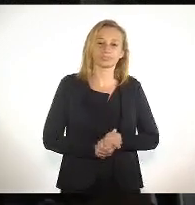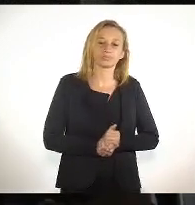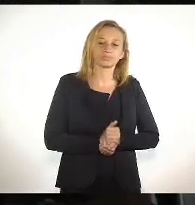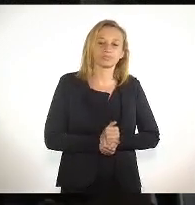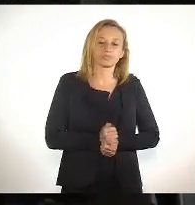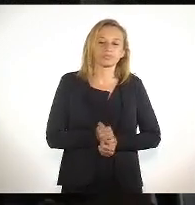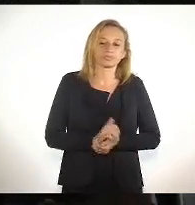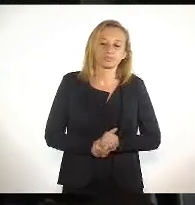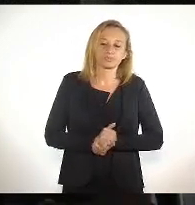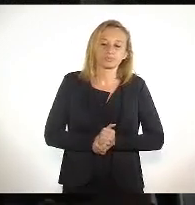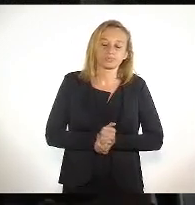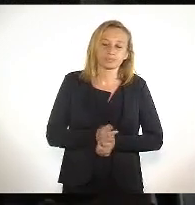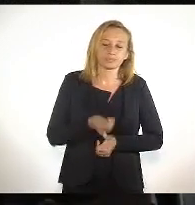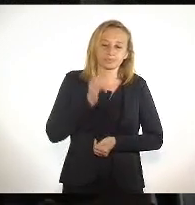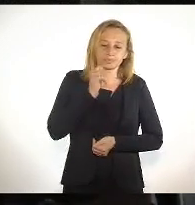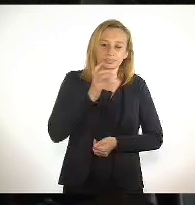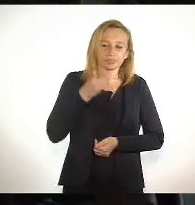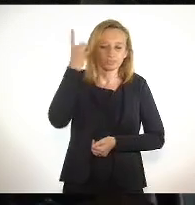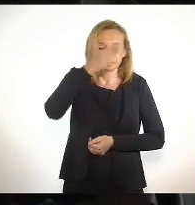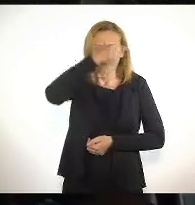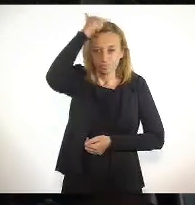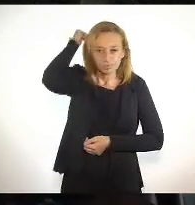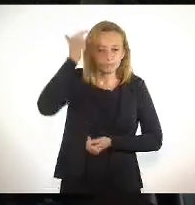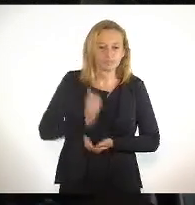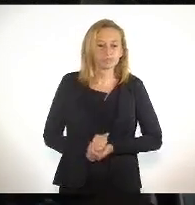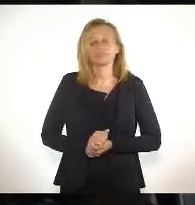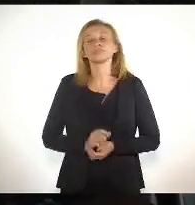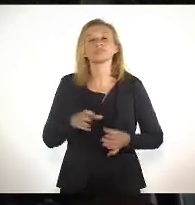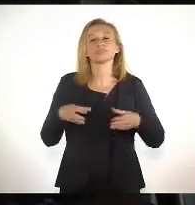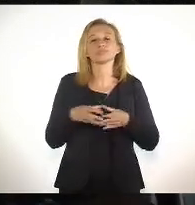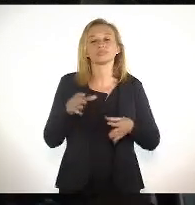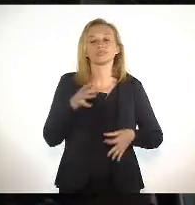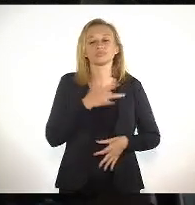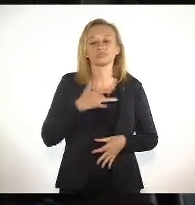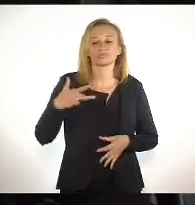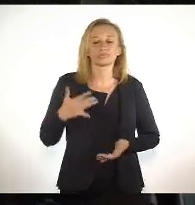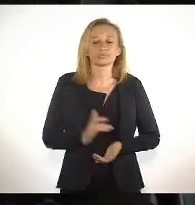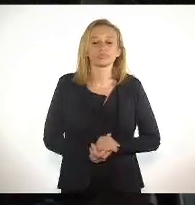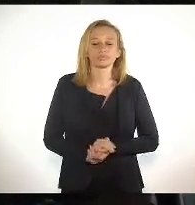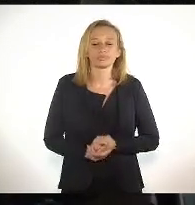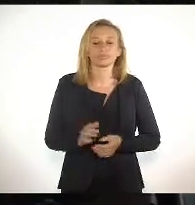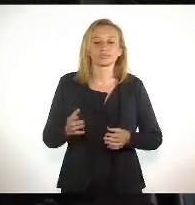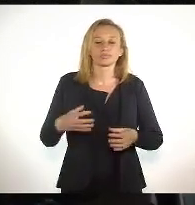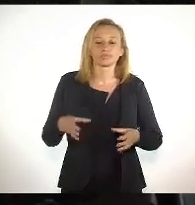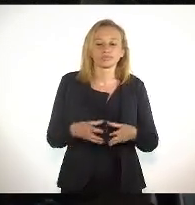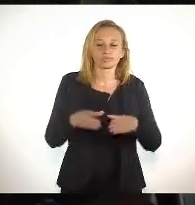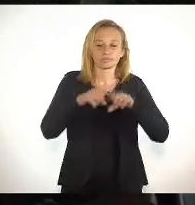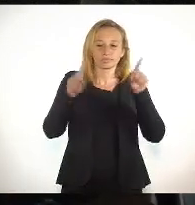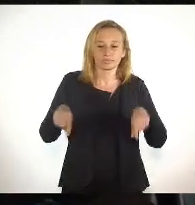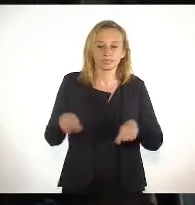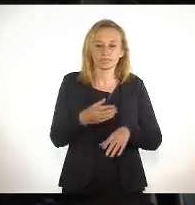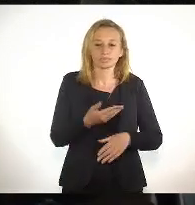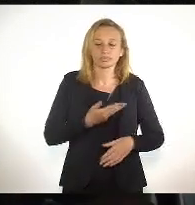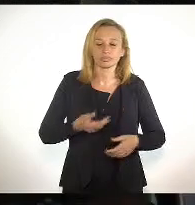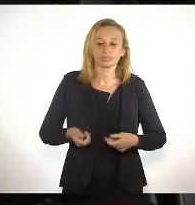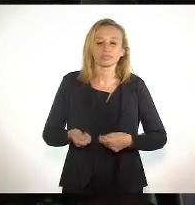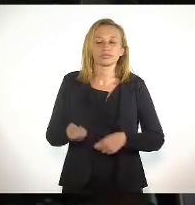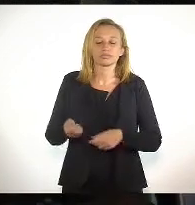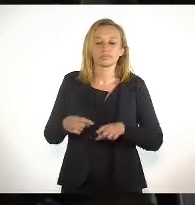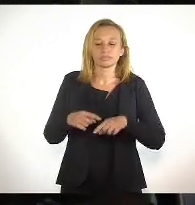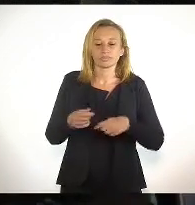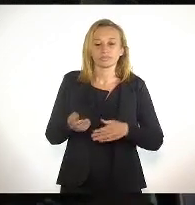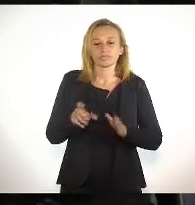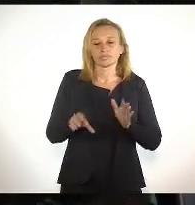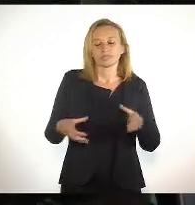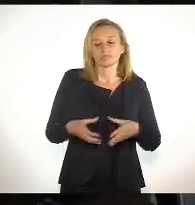Relator do vencido, deputado Luiz Paulo. Pendendo de pareceres das comissões de Saúde, Servidores Públicos e Orçamento,